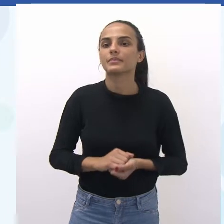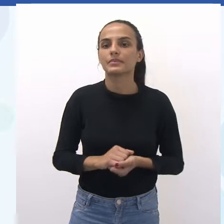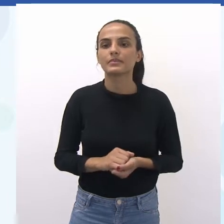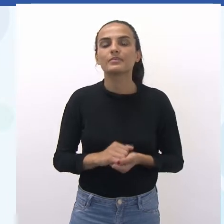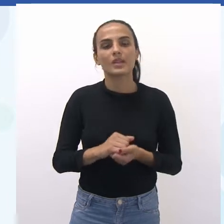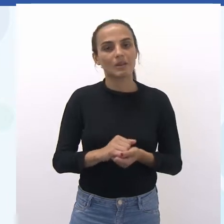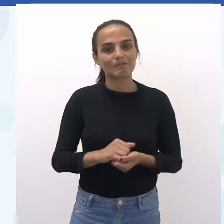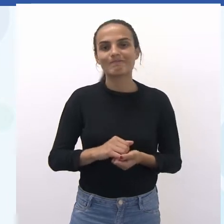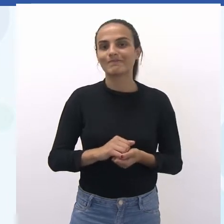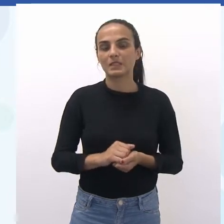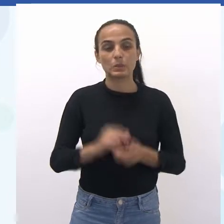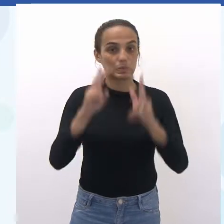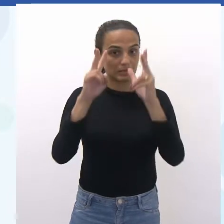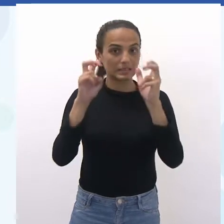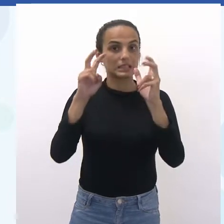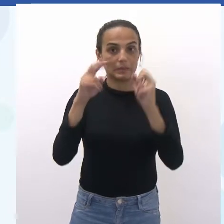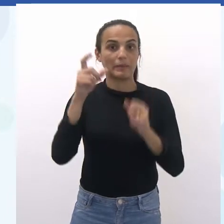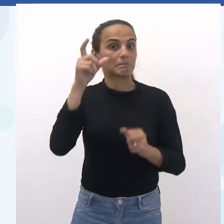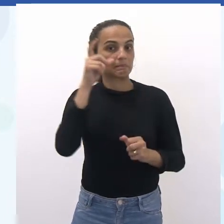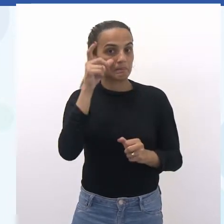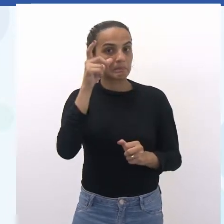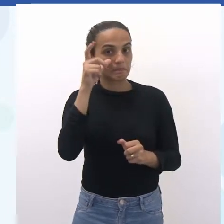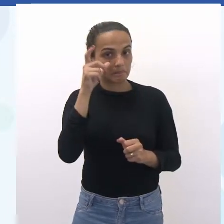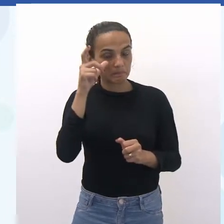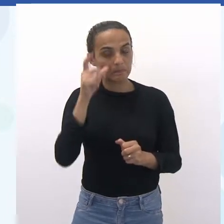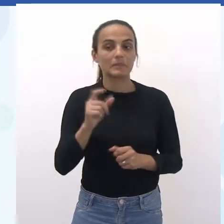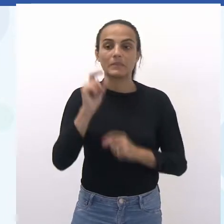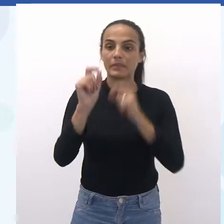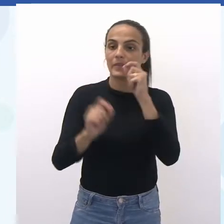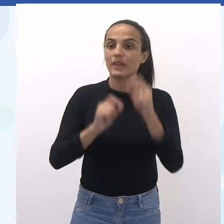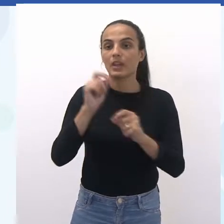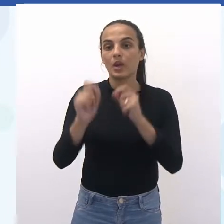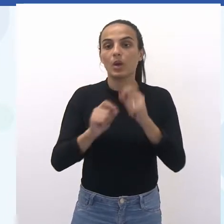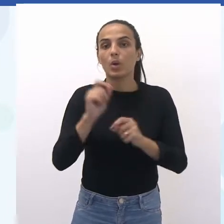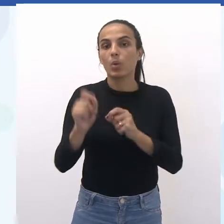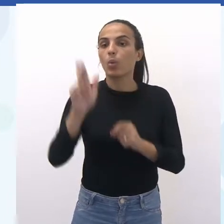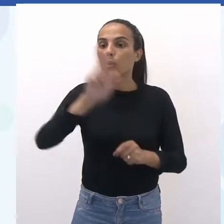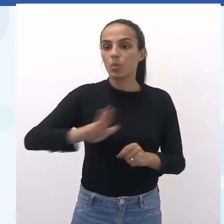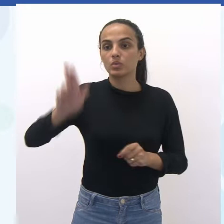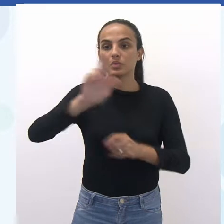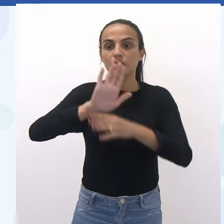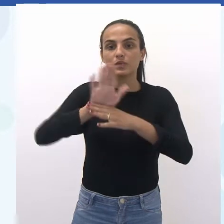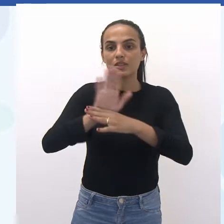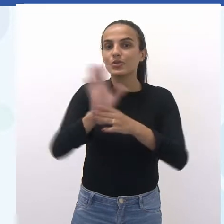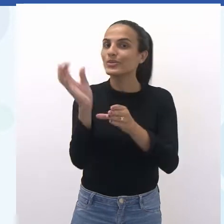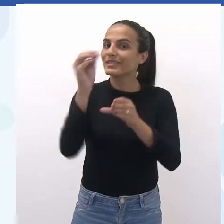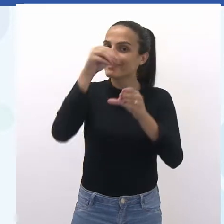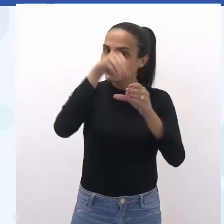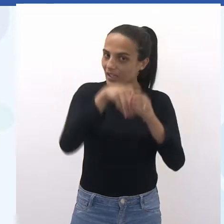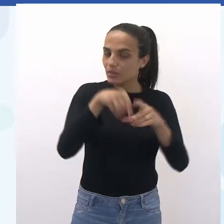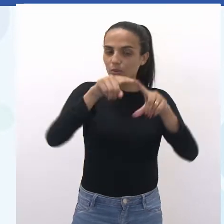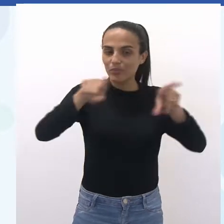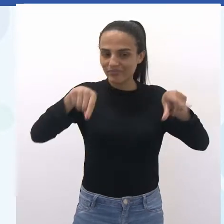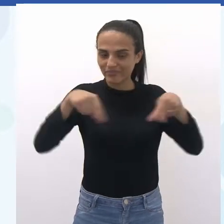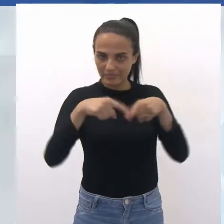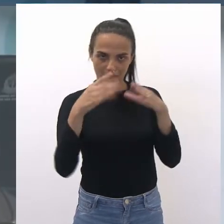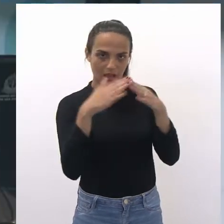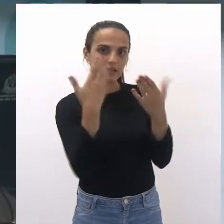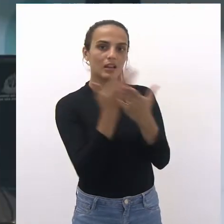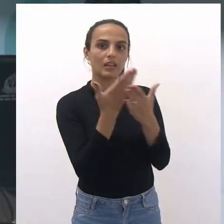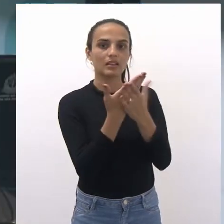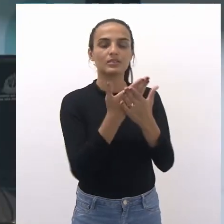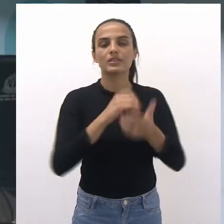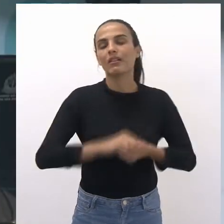assunto bem interessante, que trata, portanto, do uso do vídeo em sala de aula. E além, é claro, da